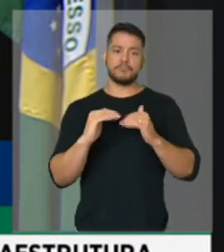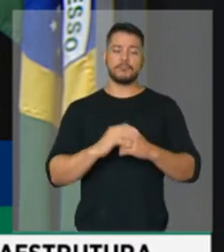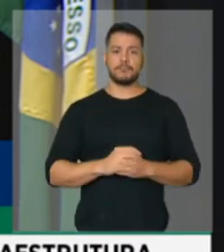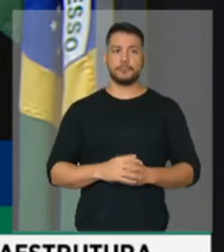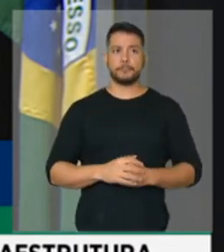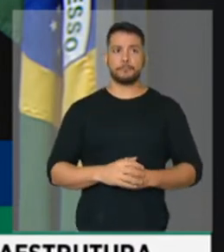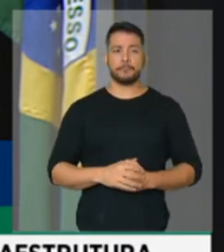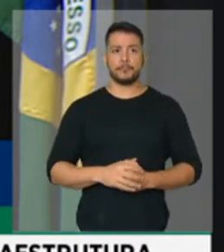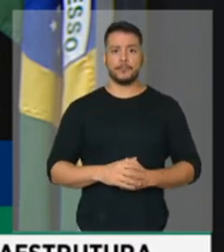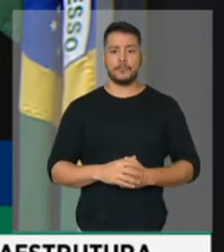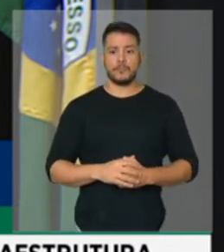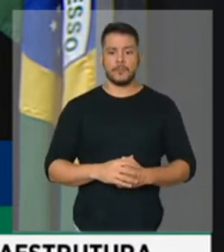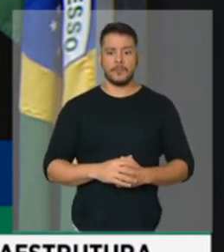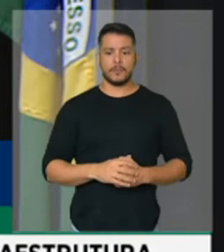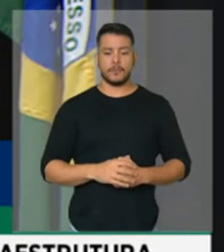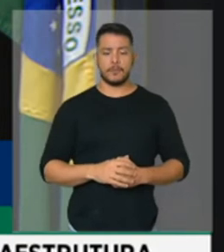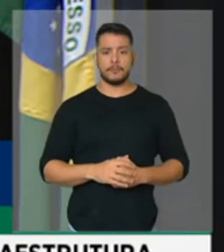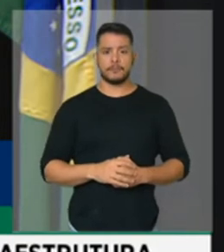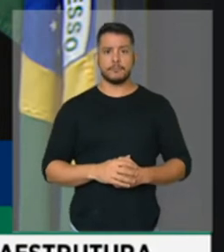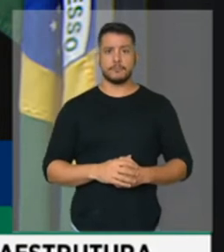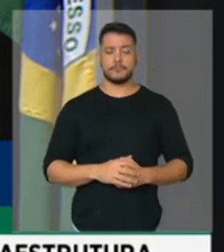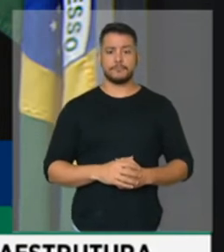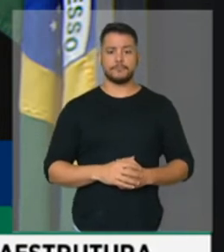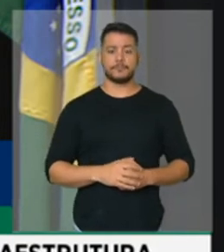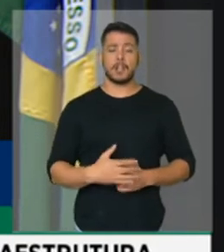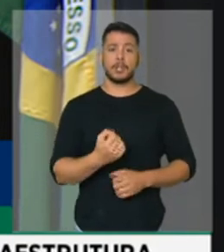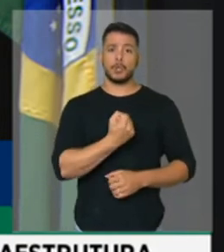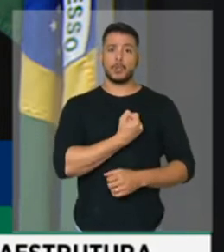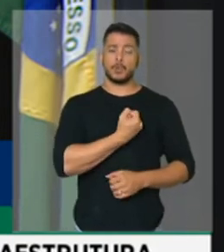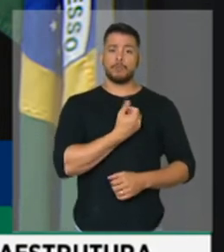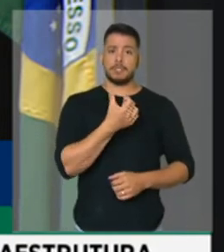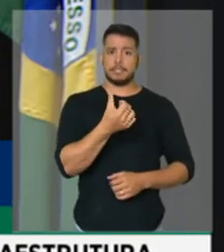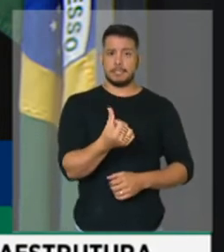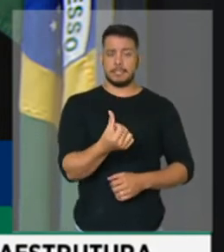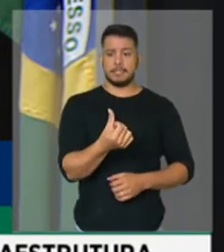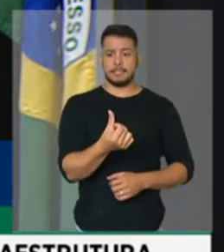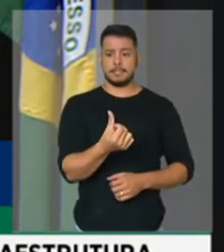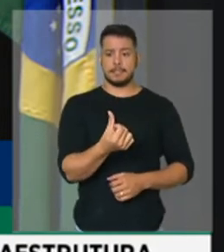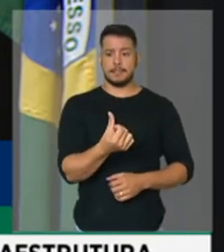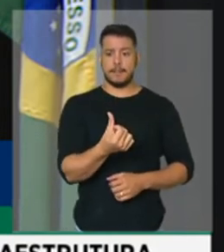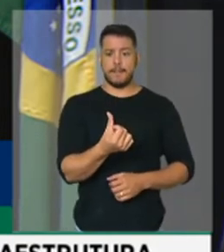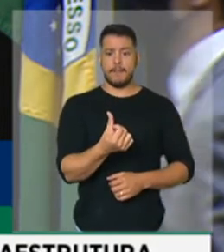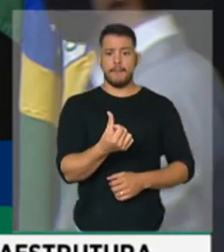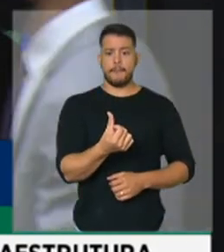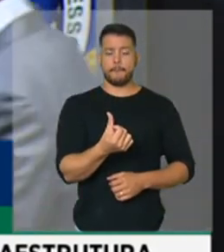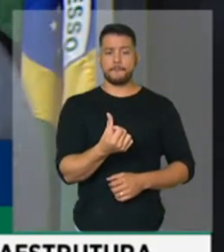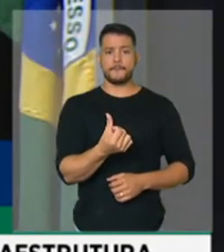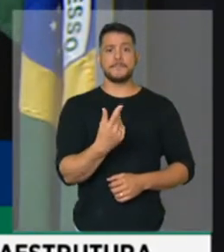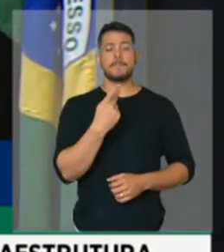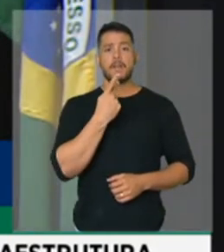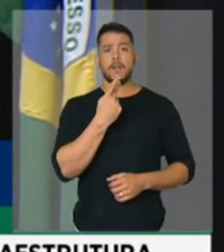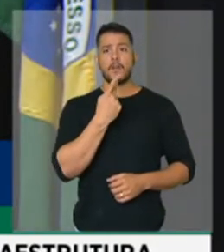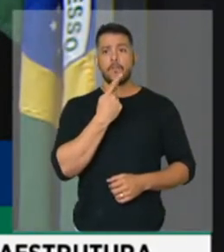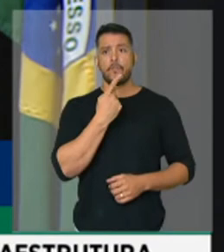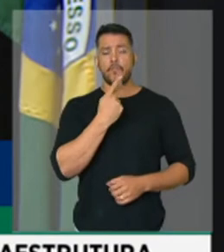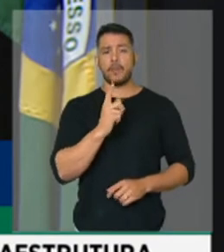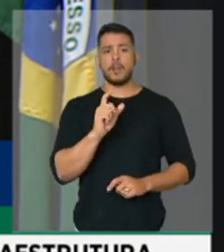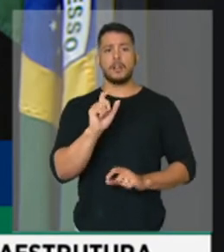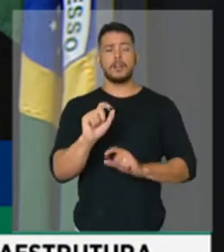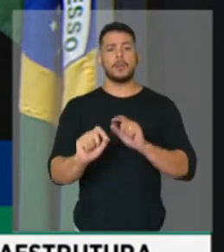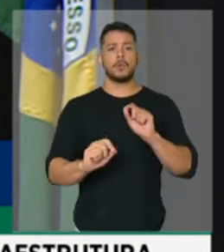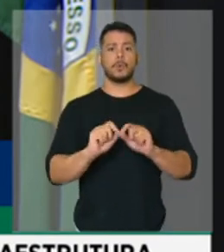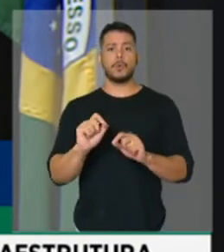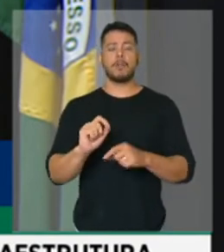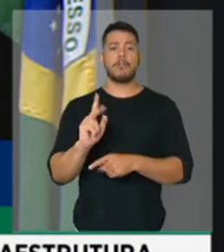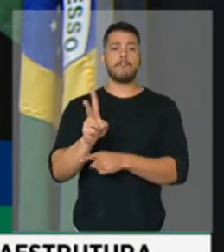parcialmente a emenda. A emenda número 6, que diz respeito à fiscalização da